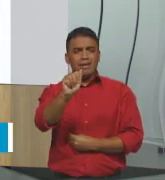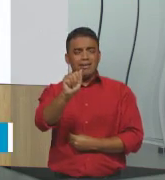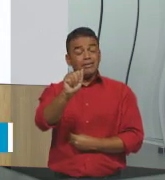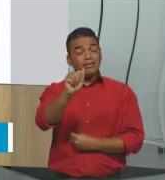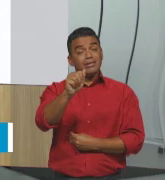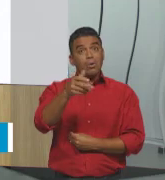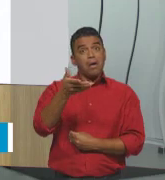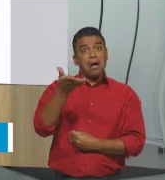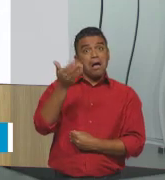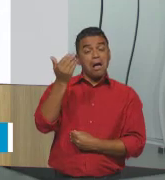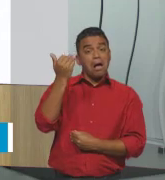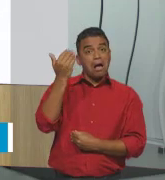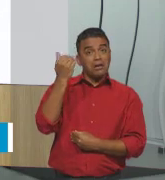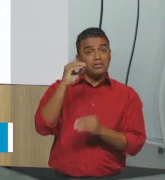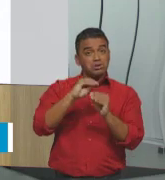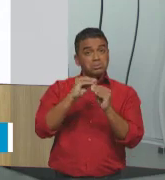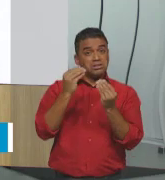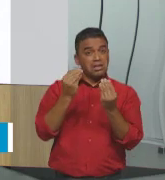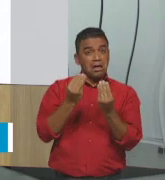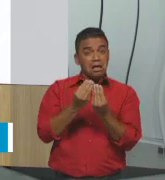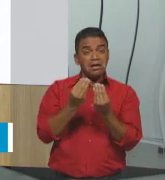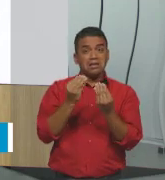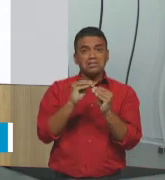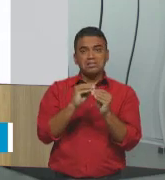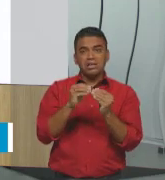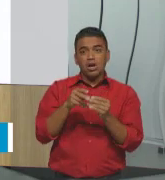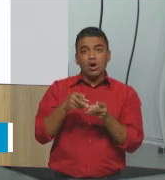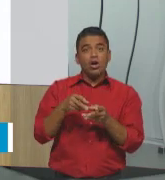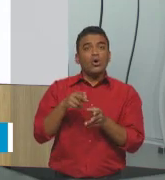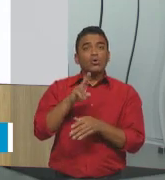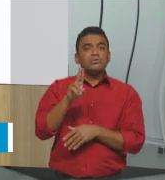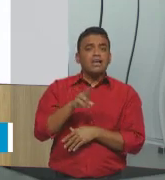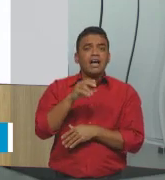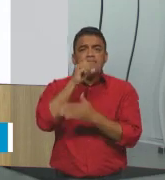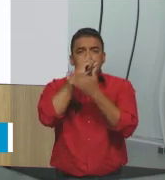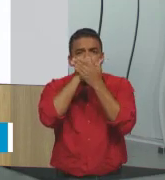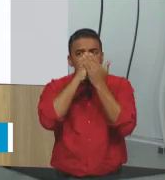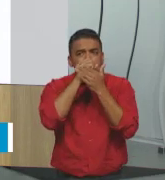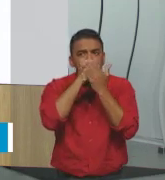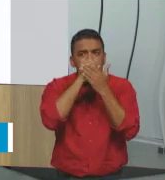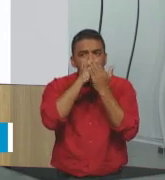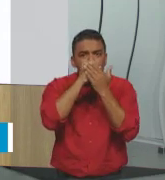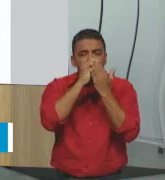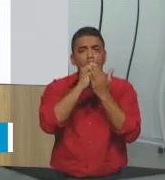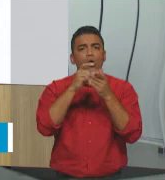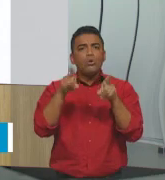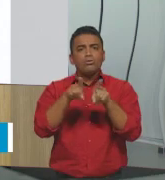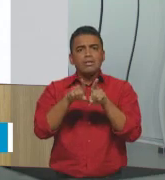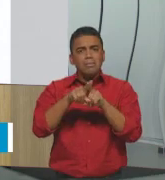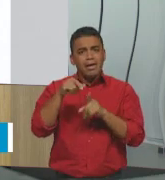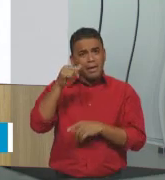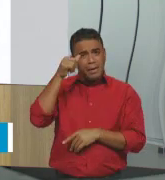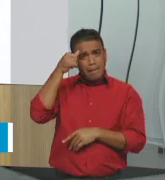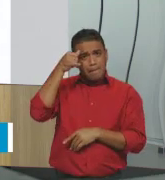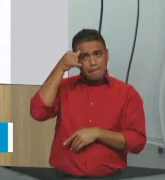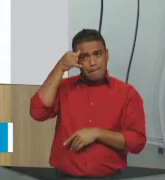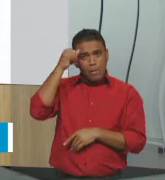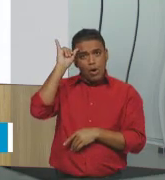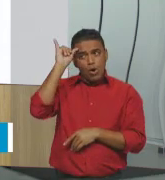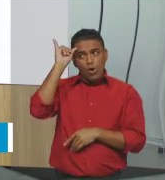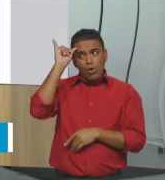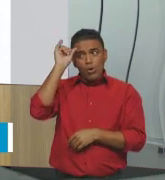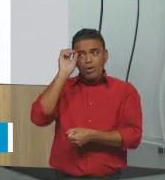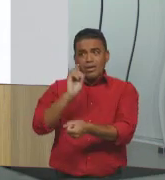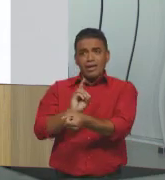antes era utilizada a insulina do porco e insulina de boi para os casos de diabetes, só